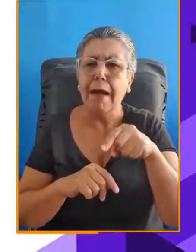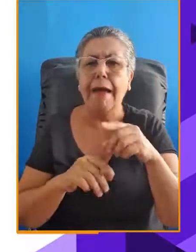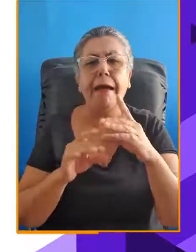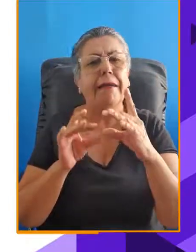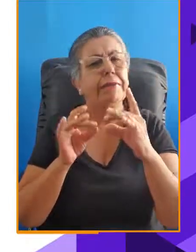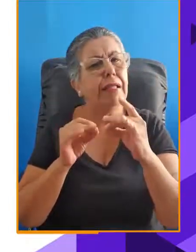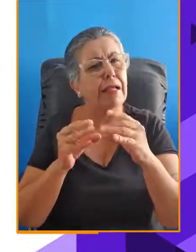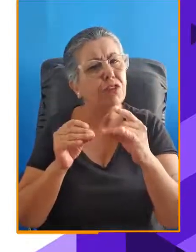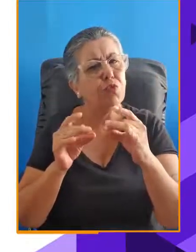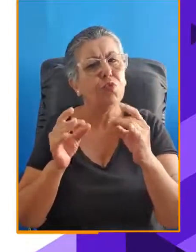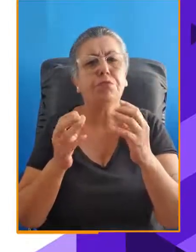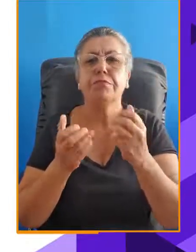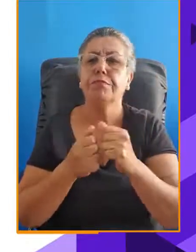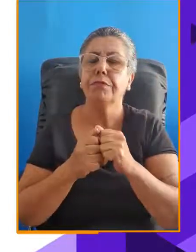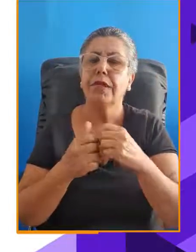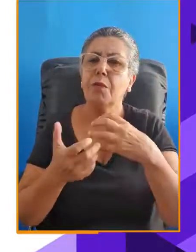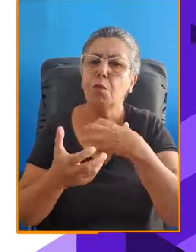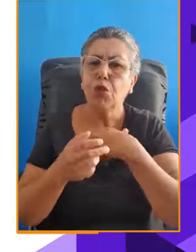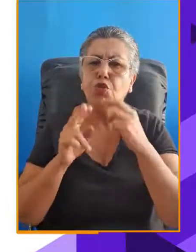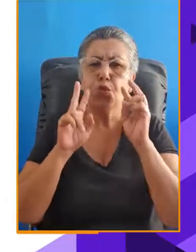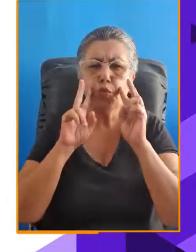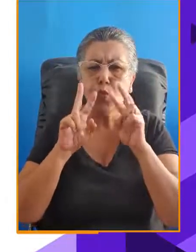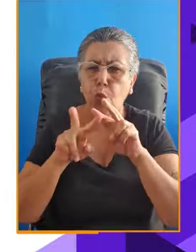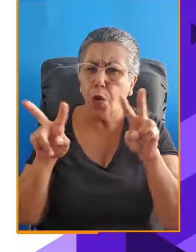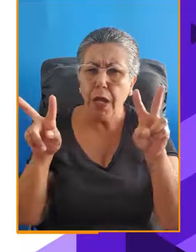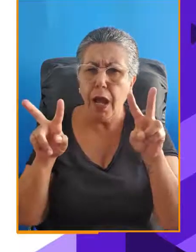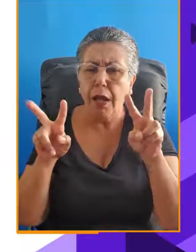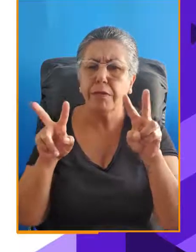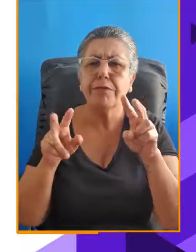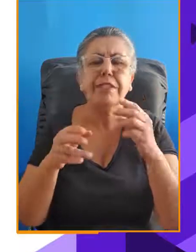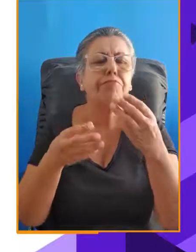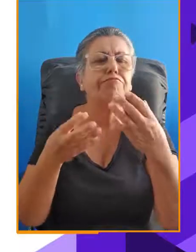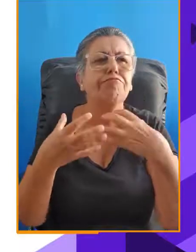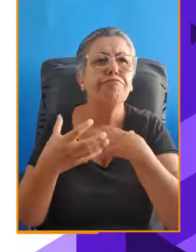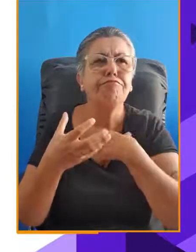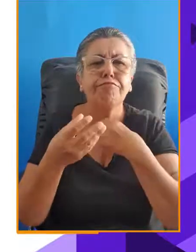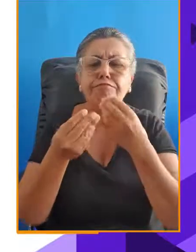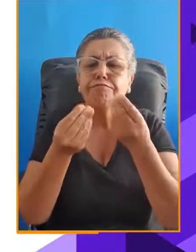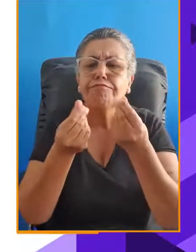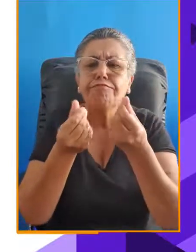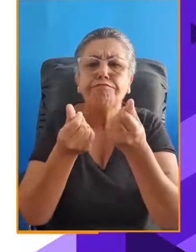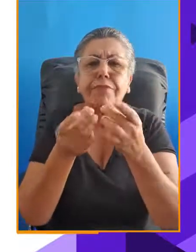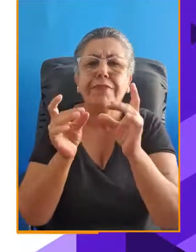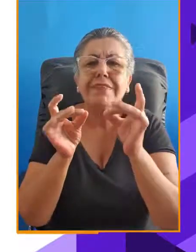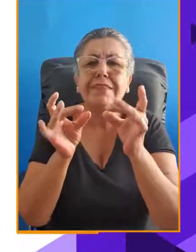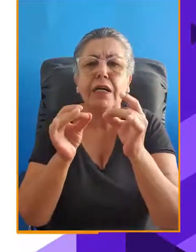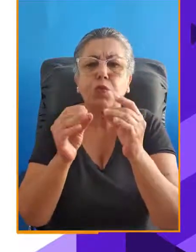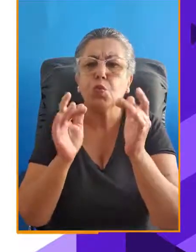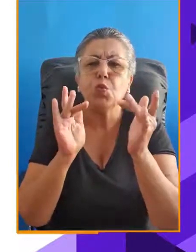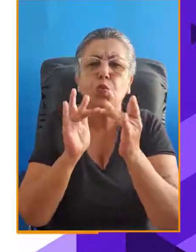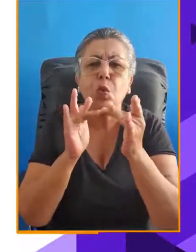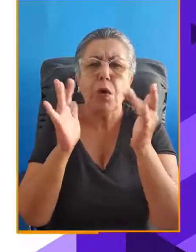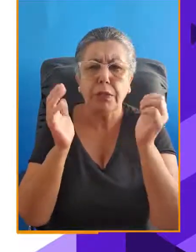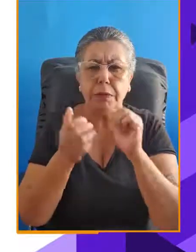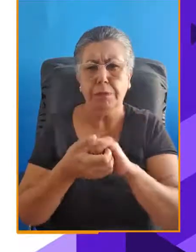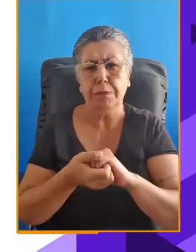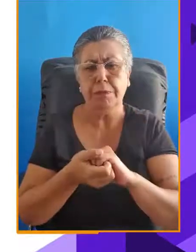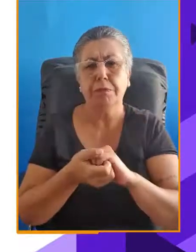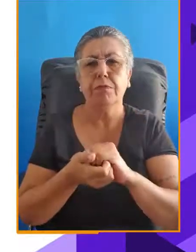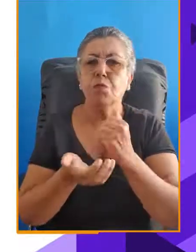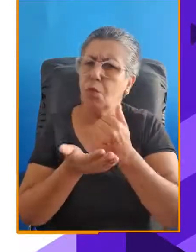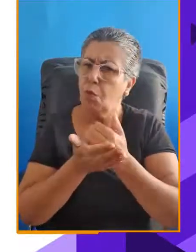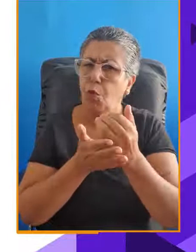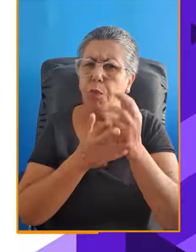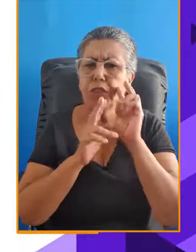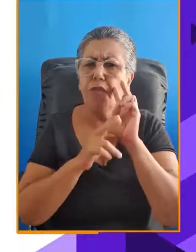ela é percebida muito mais pelo sentido do olhar do que pelo sentido do tato, do toque.